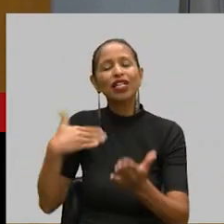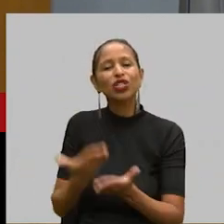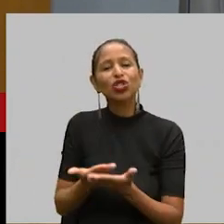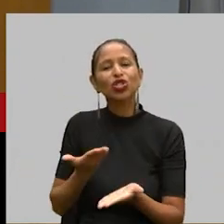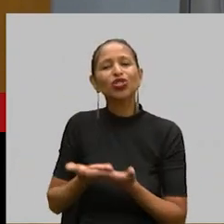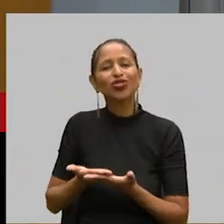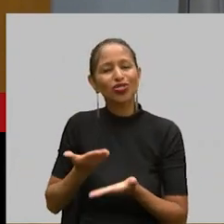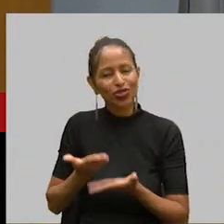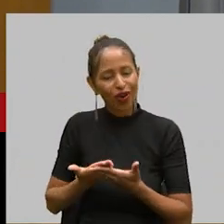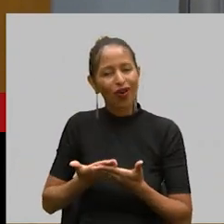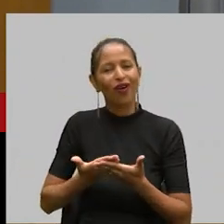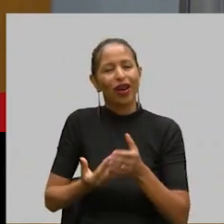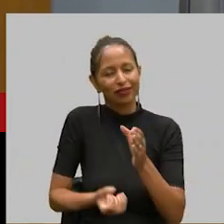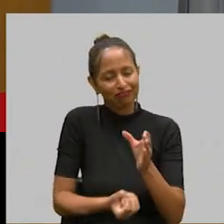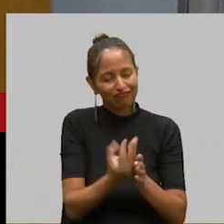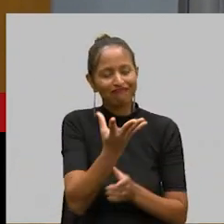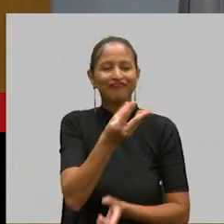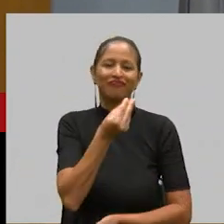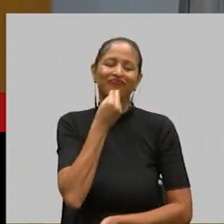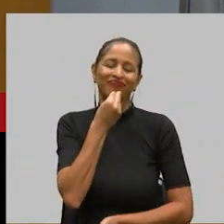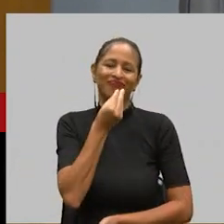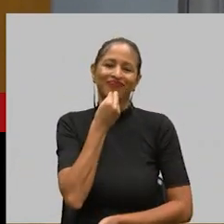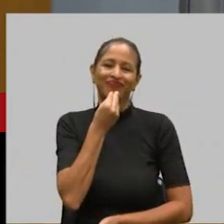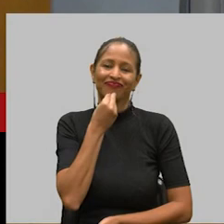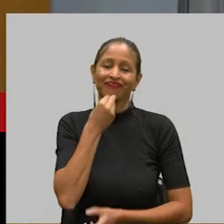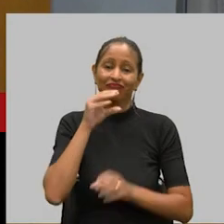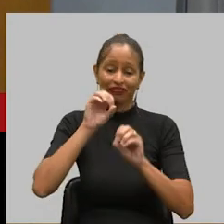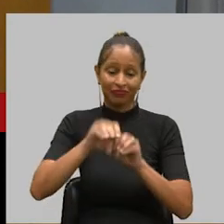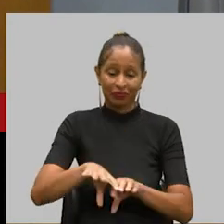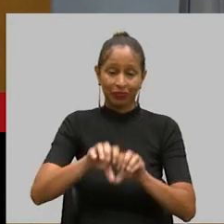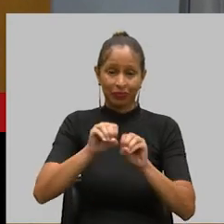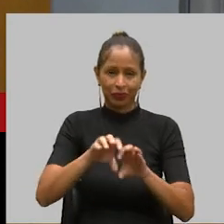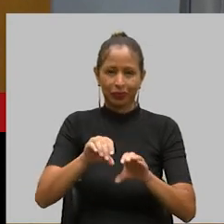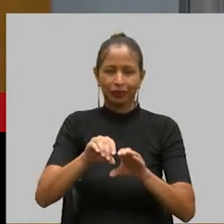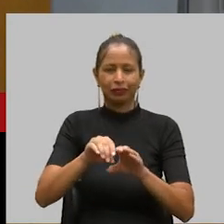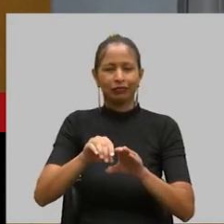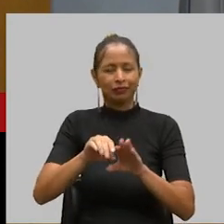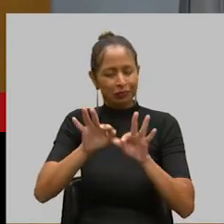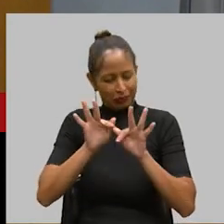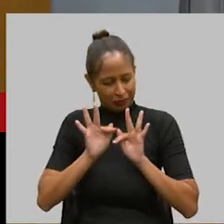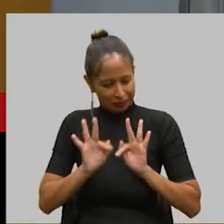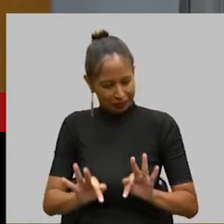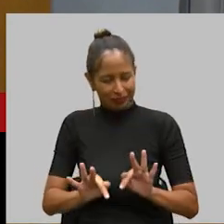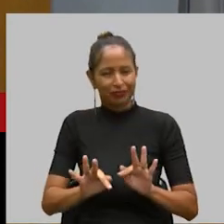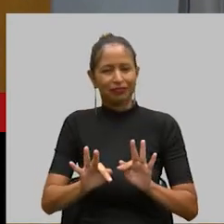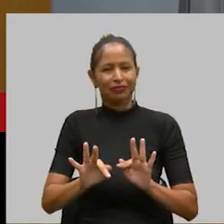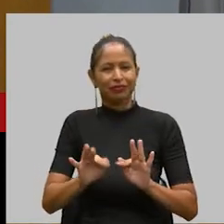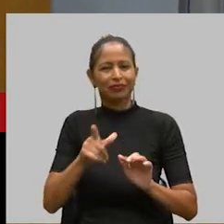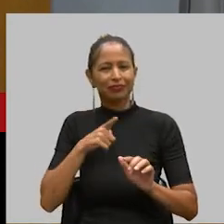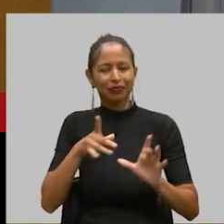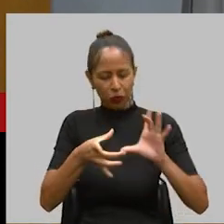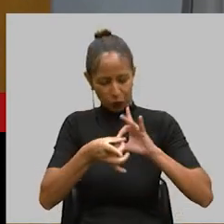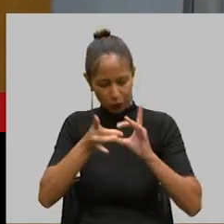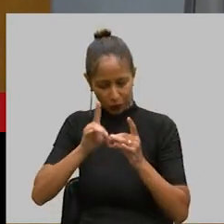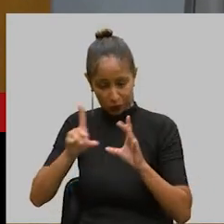a escola nasce desse desejo de uma educação humanizadora uma educação contextualizada com a realidade Mas